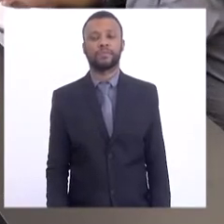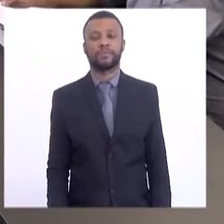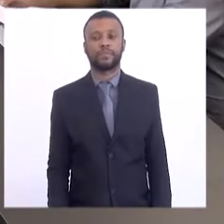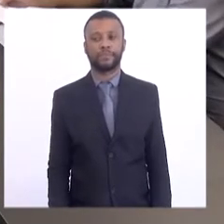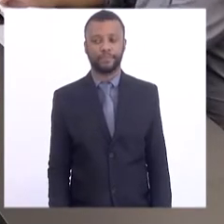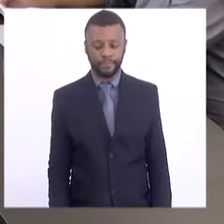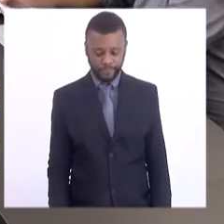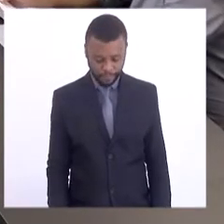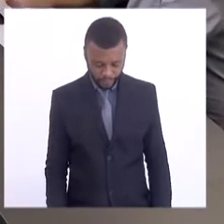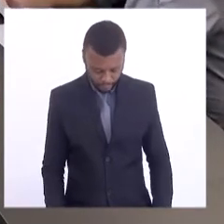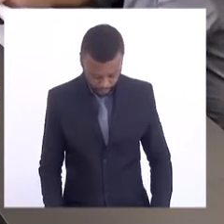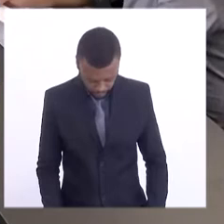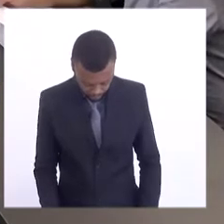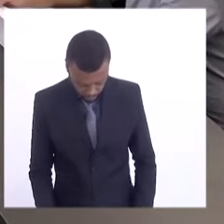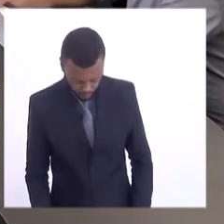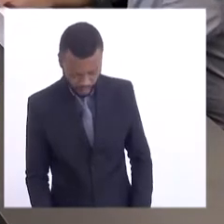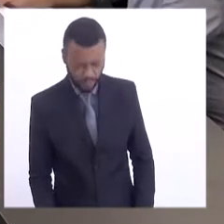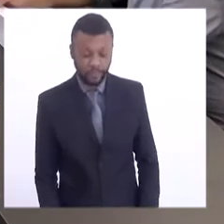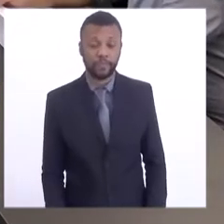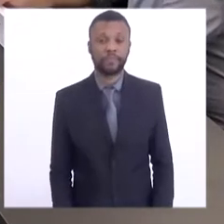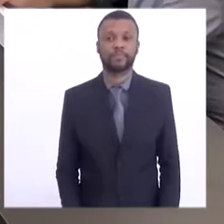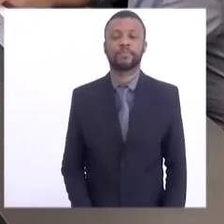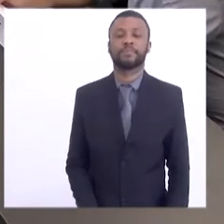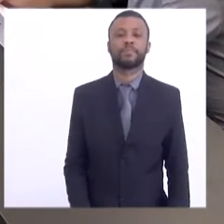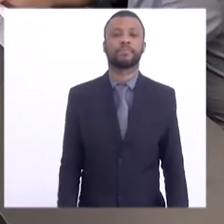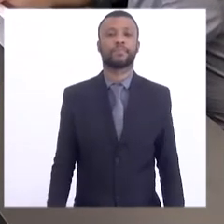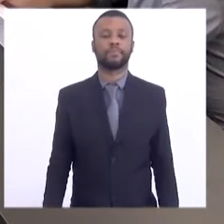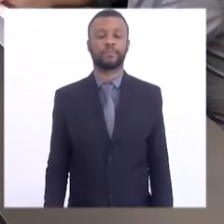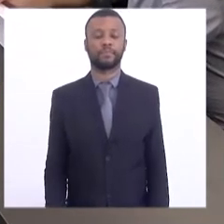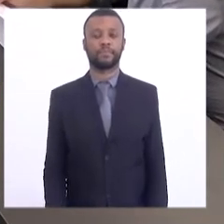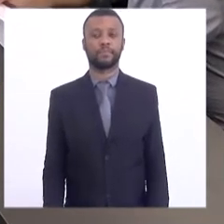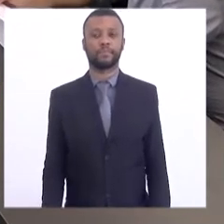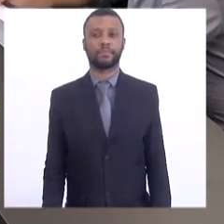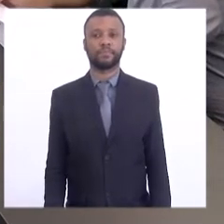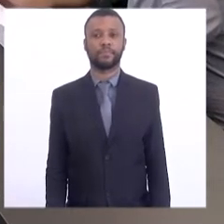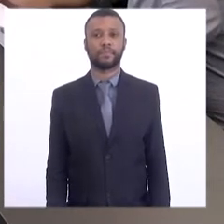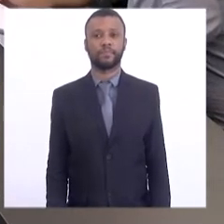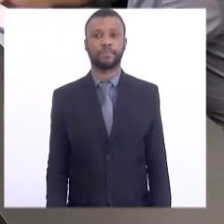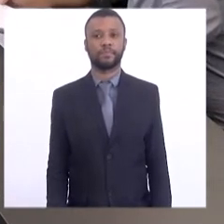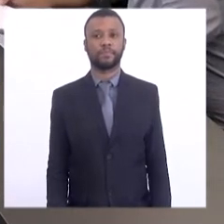há 6 horas E aí